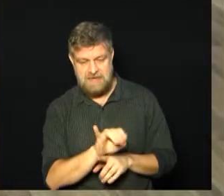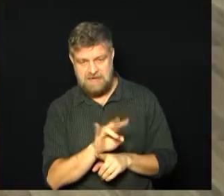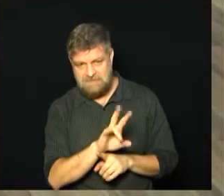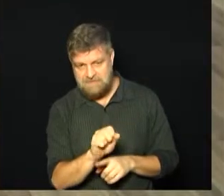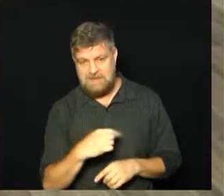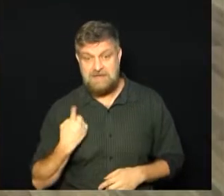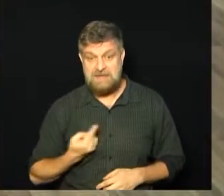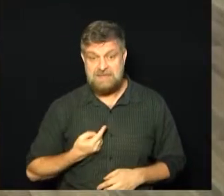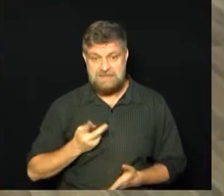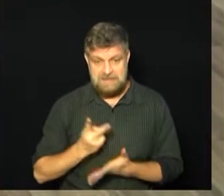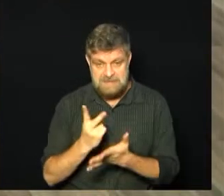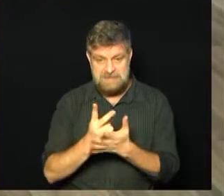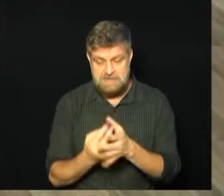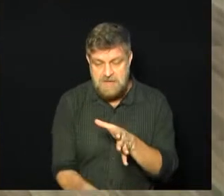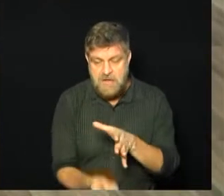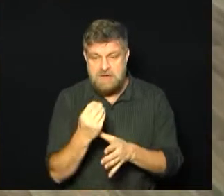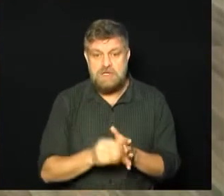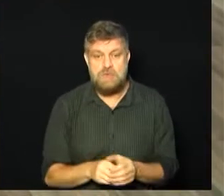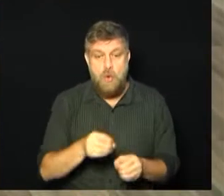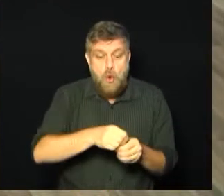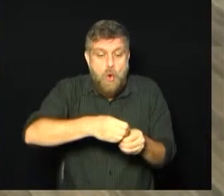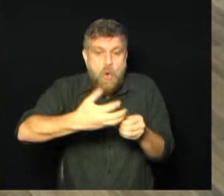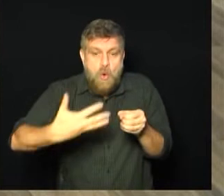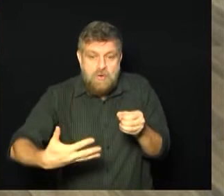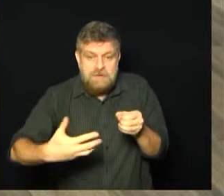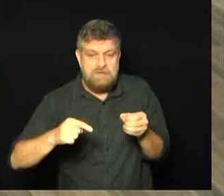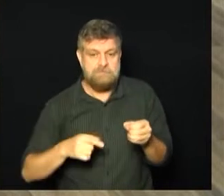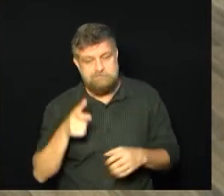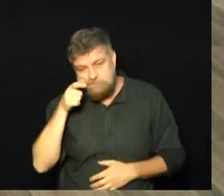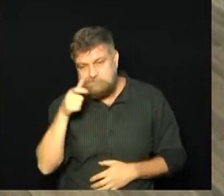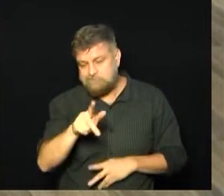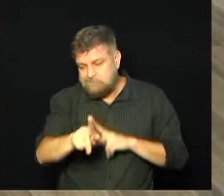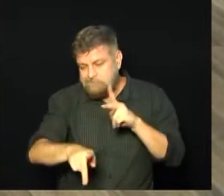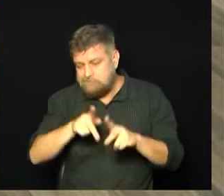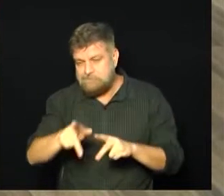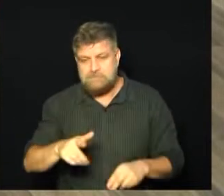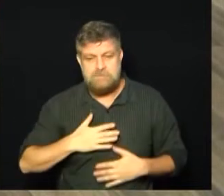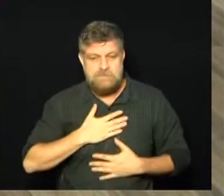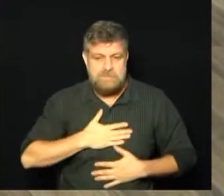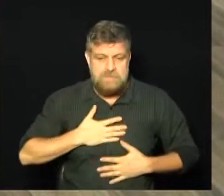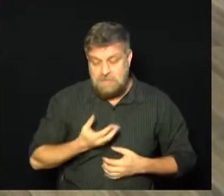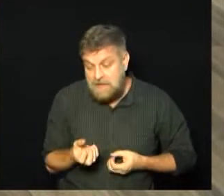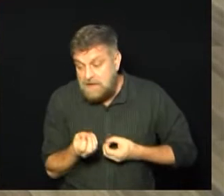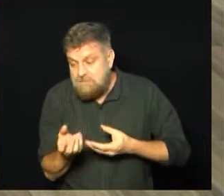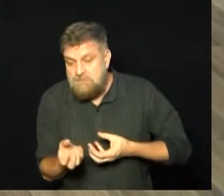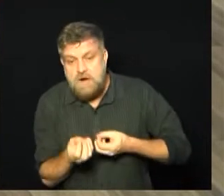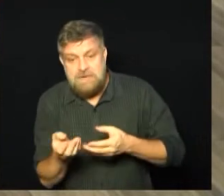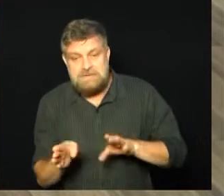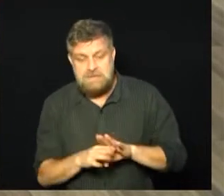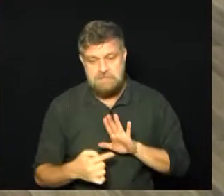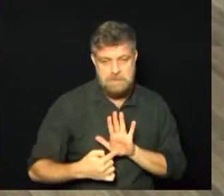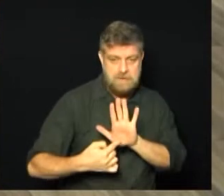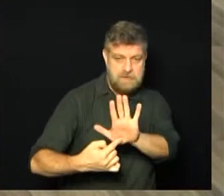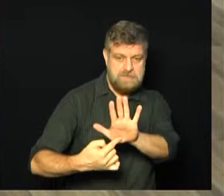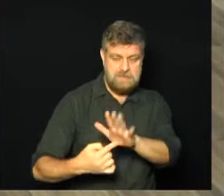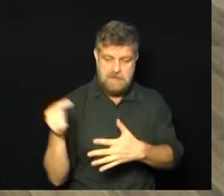Viviane? E, assim, sempre produzindo conteúdos de interesse da população, trazendo informação, trazendo aí toda